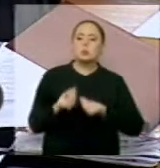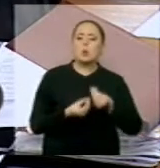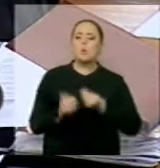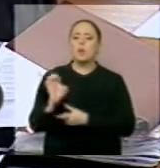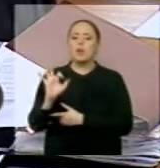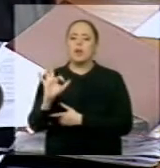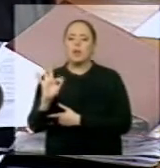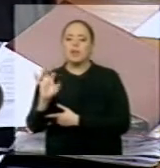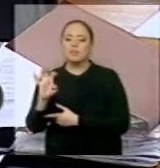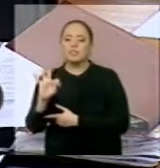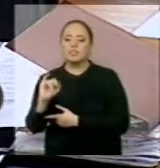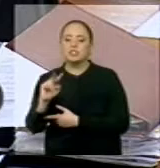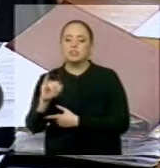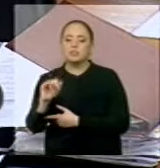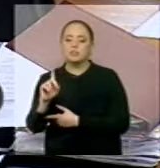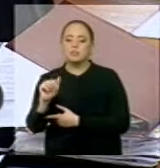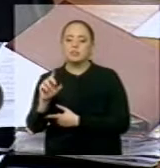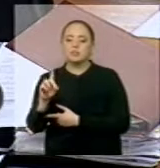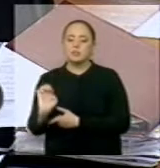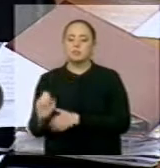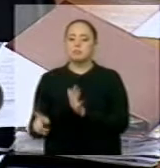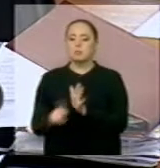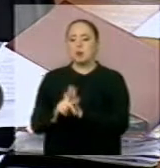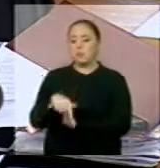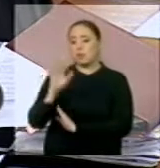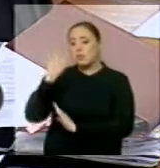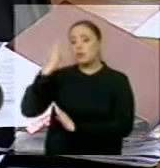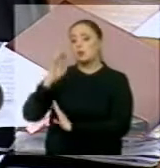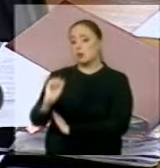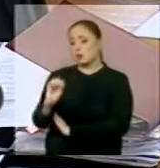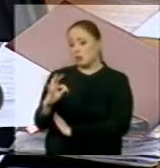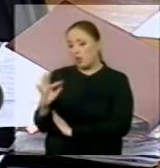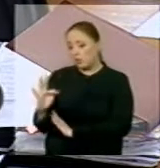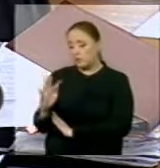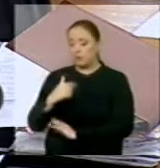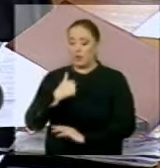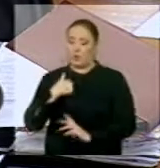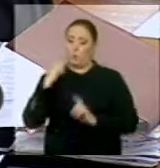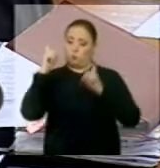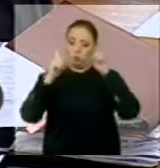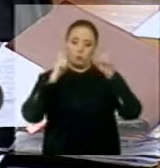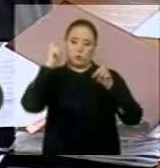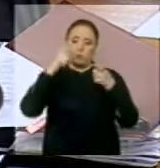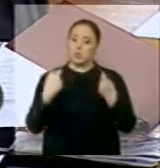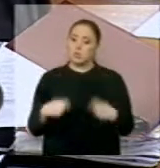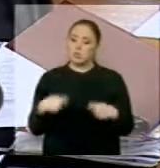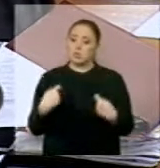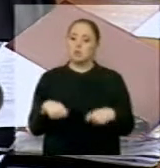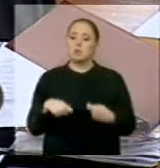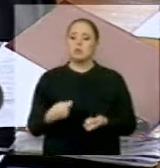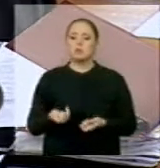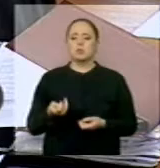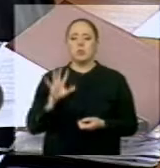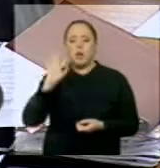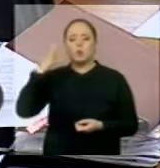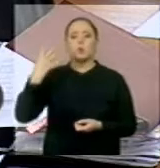efetividade da decisão do Supremo Tribunal Federal, me preocupa pela necessidade de se resolver